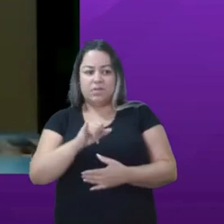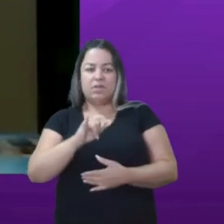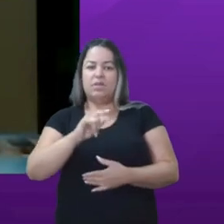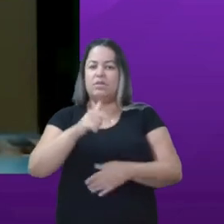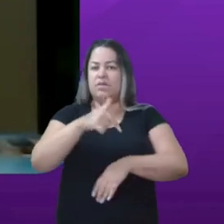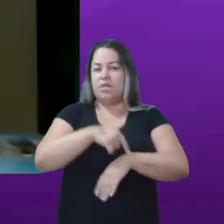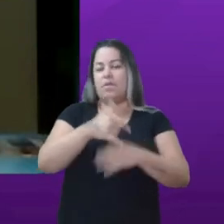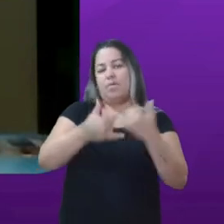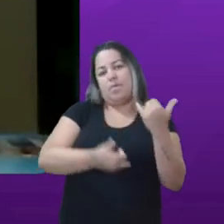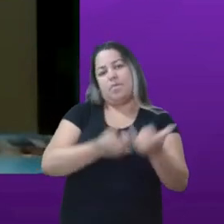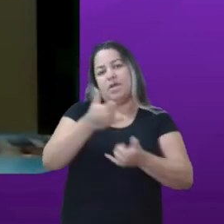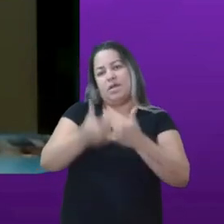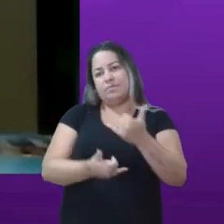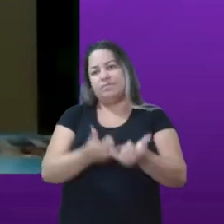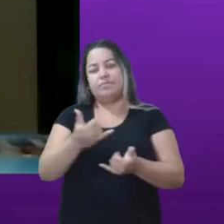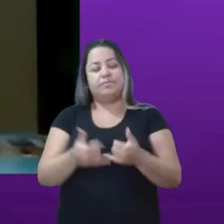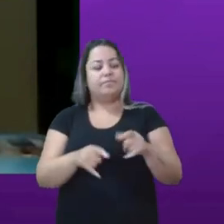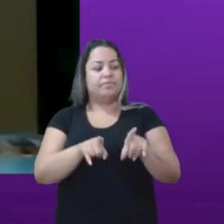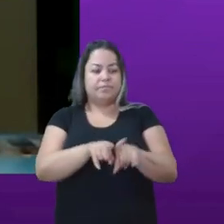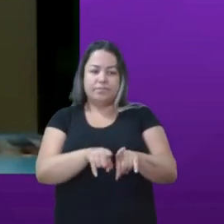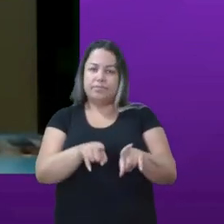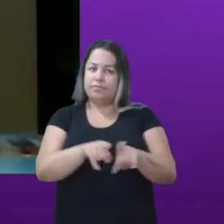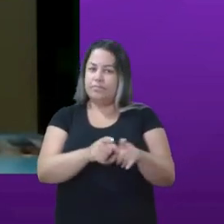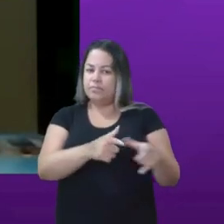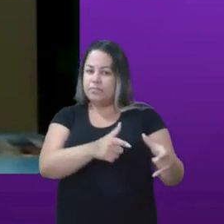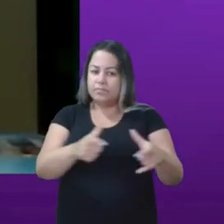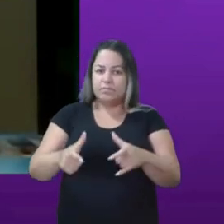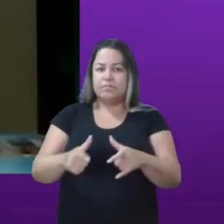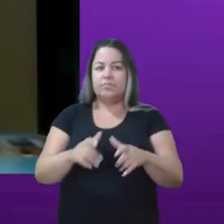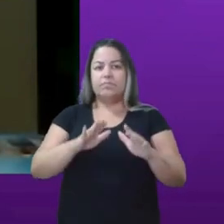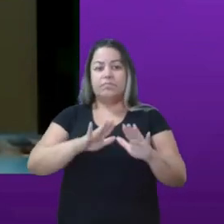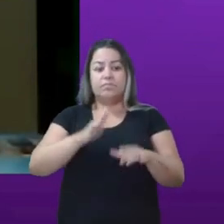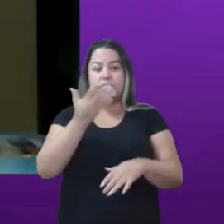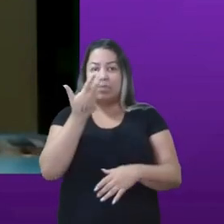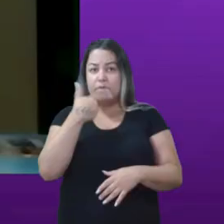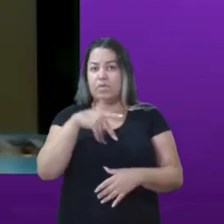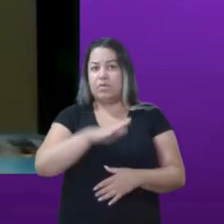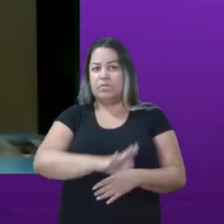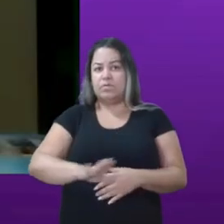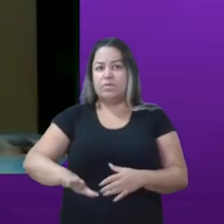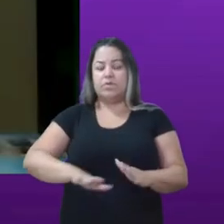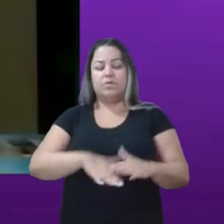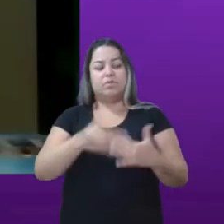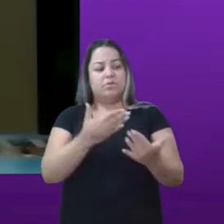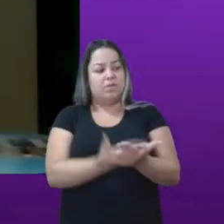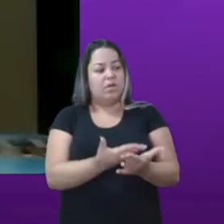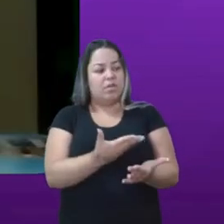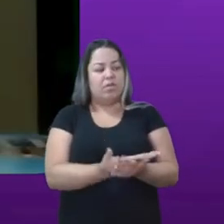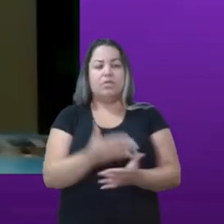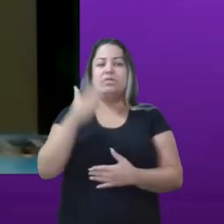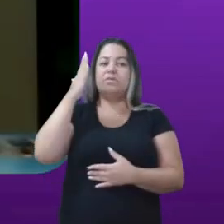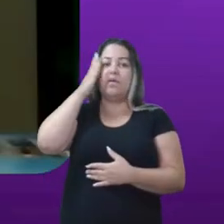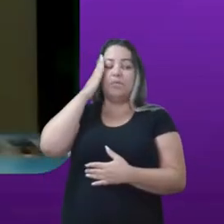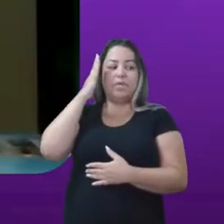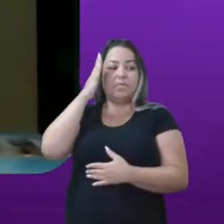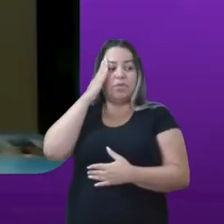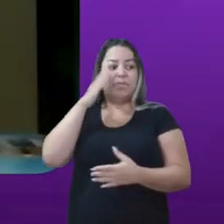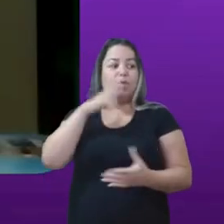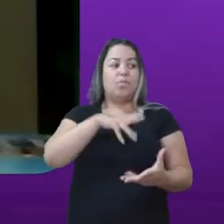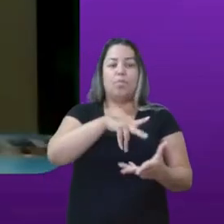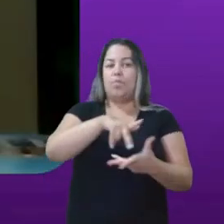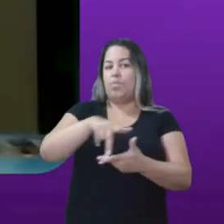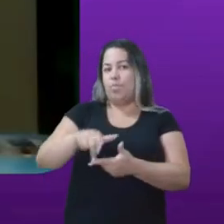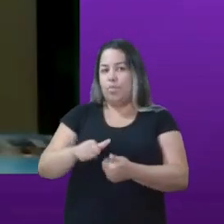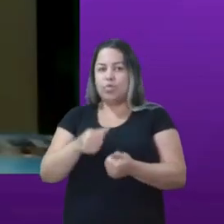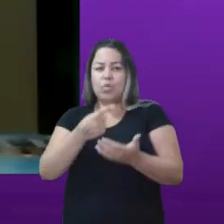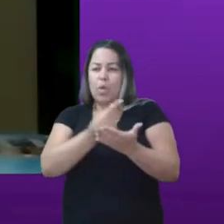brincar, né, lugar de criança é brincando, lugar de criança é na escola, e nós sabemos que o mundo capitalista,